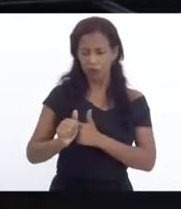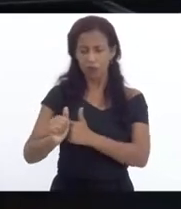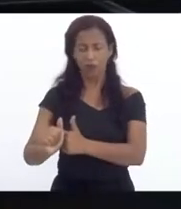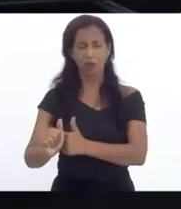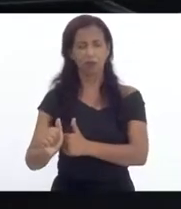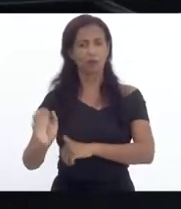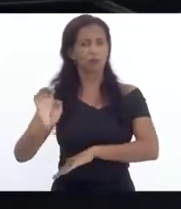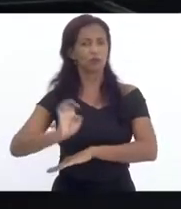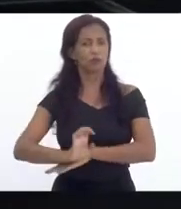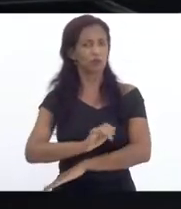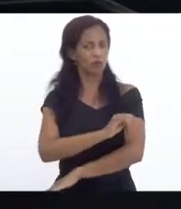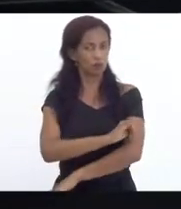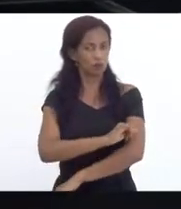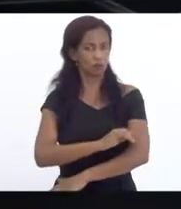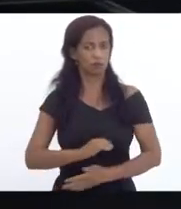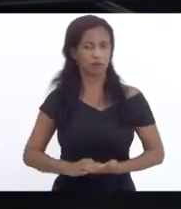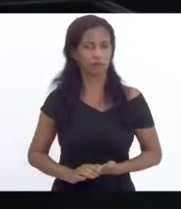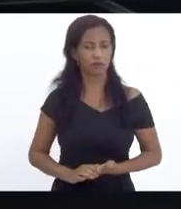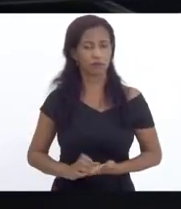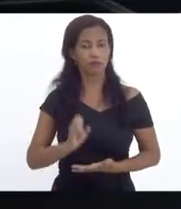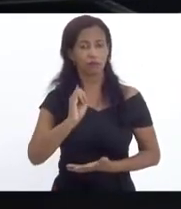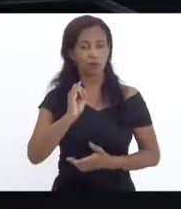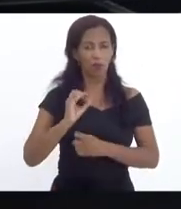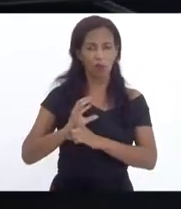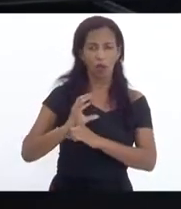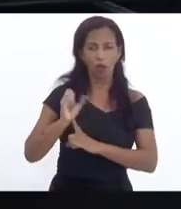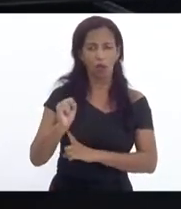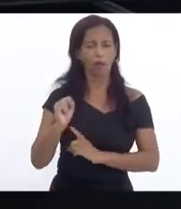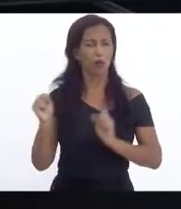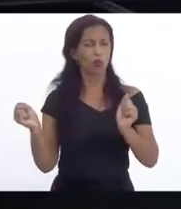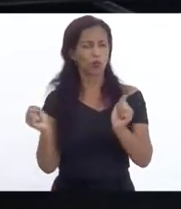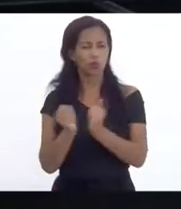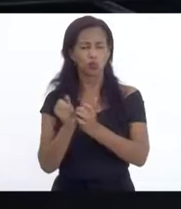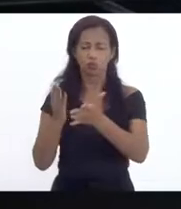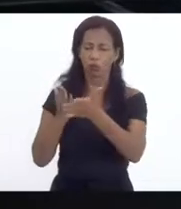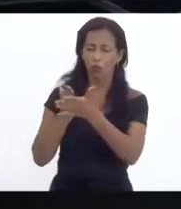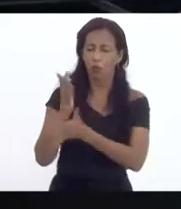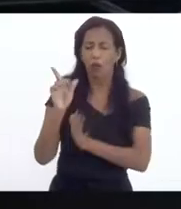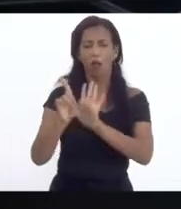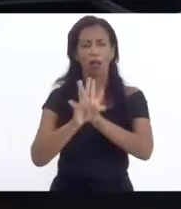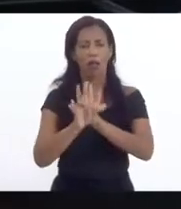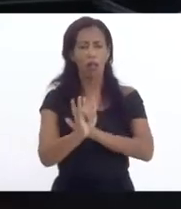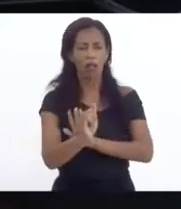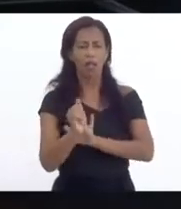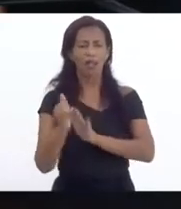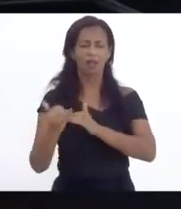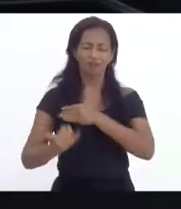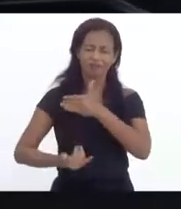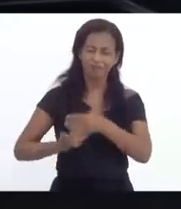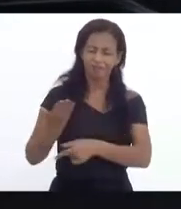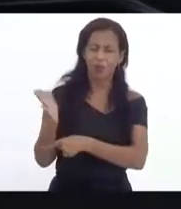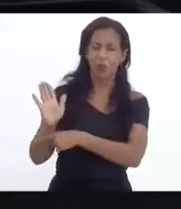Rio de Janeiro. O senhor foi campeão junto com nós, aprovou a lei, vem aprovando.